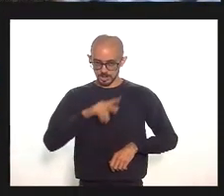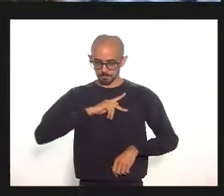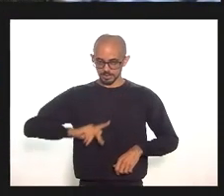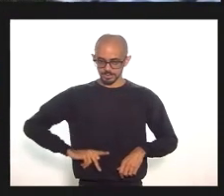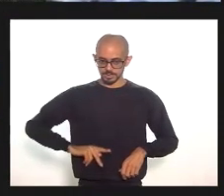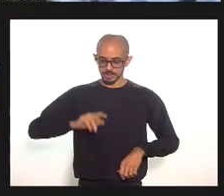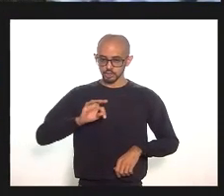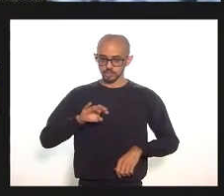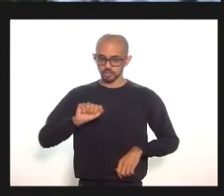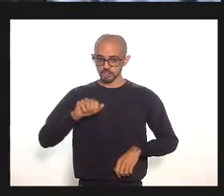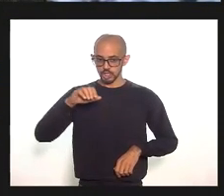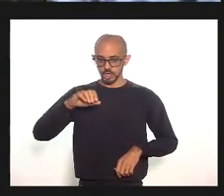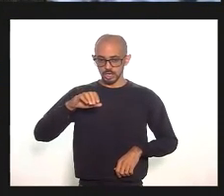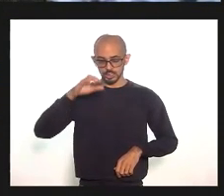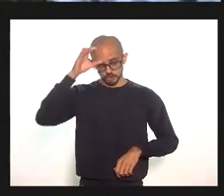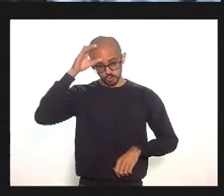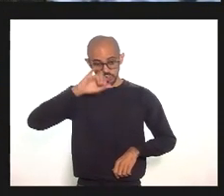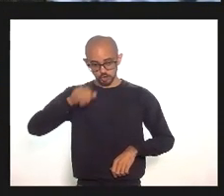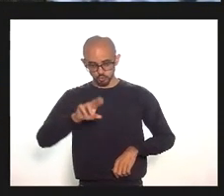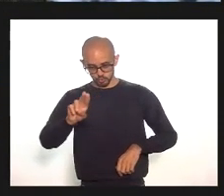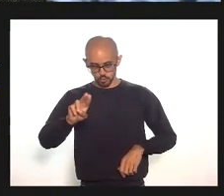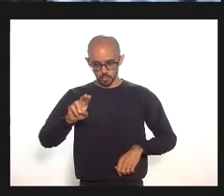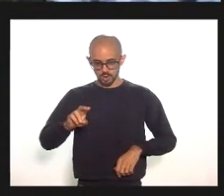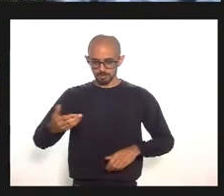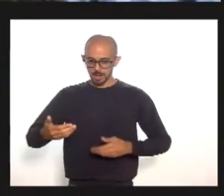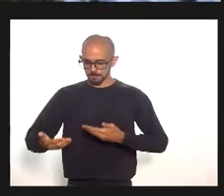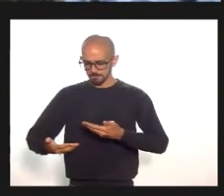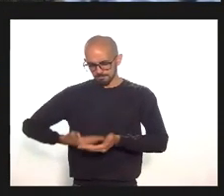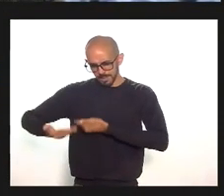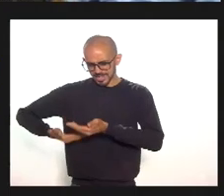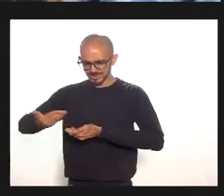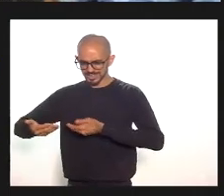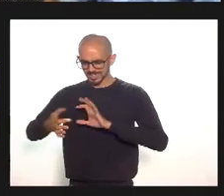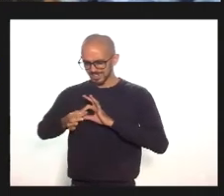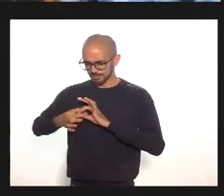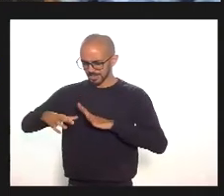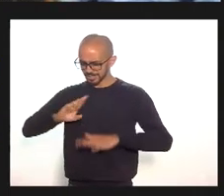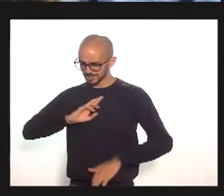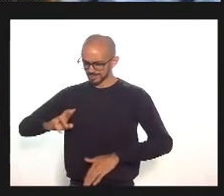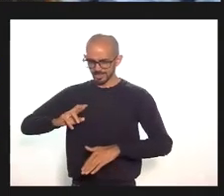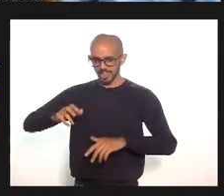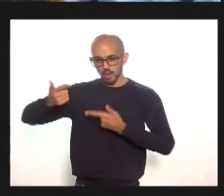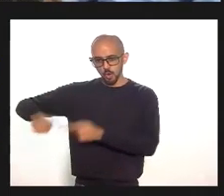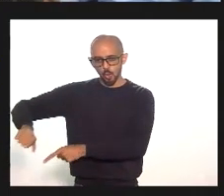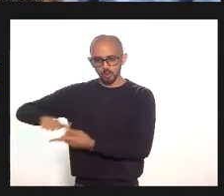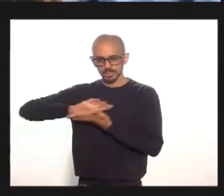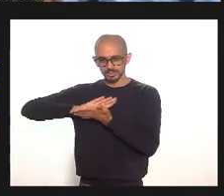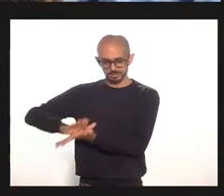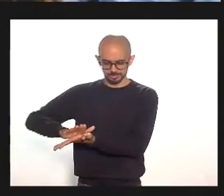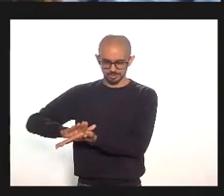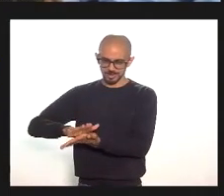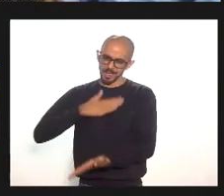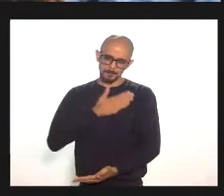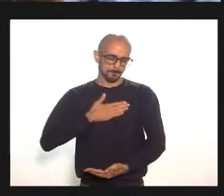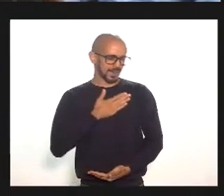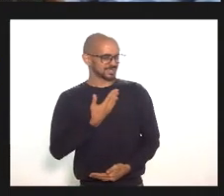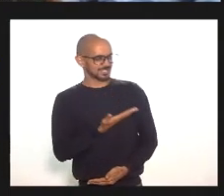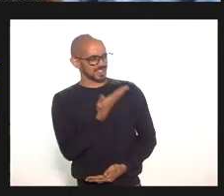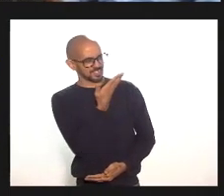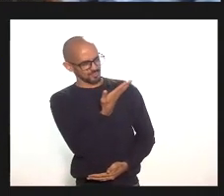minha parceira da liberdade religiosa e da luta contra as discriminações. Que prazer, Tia Ju, vê-la